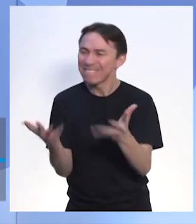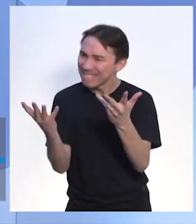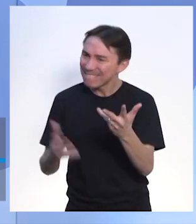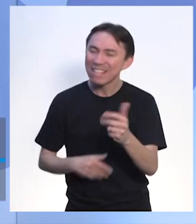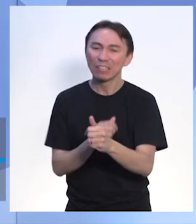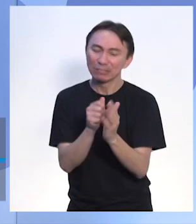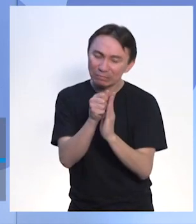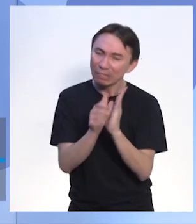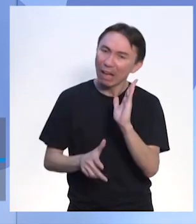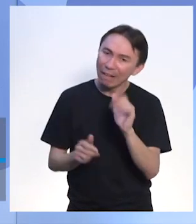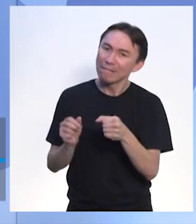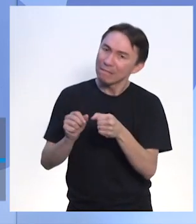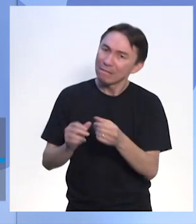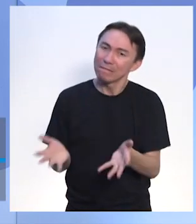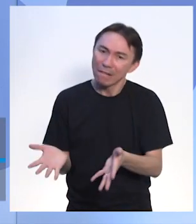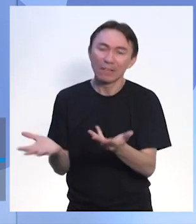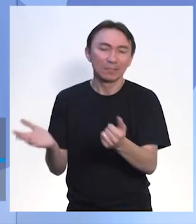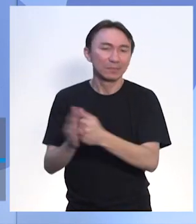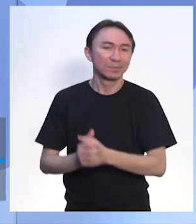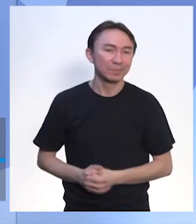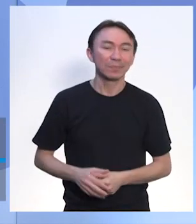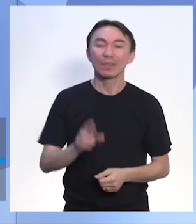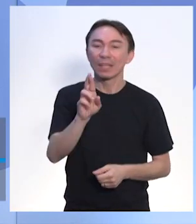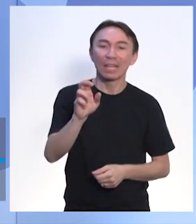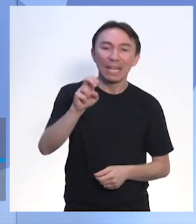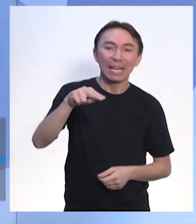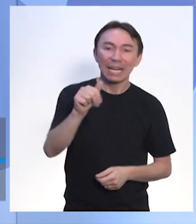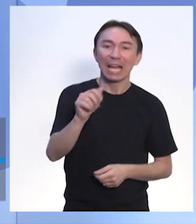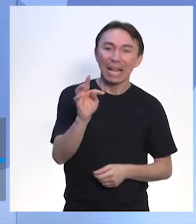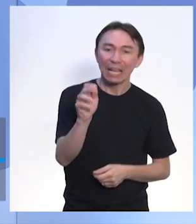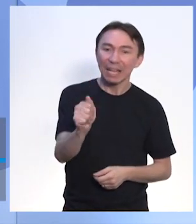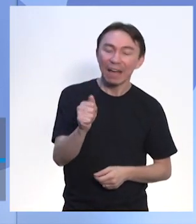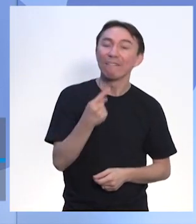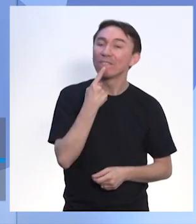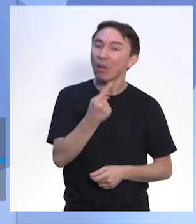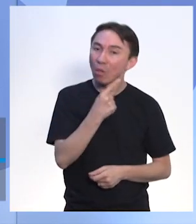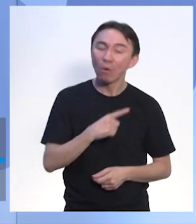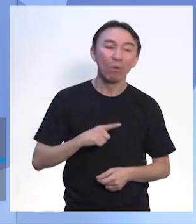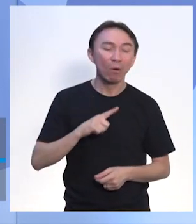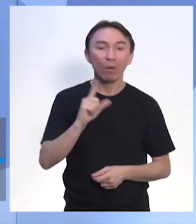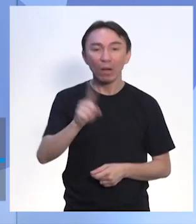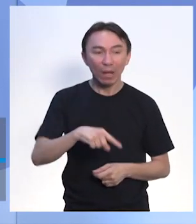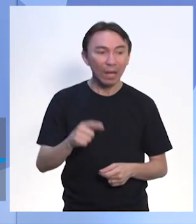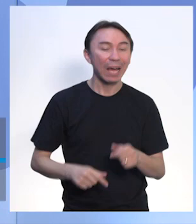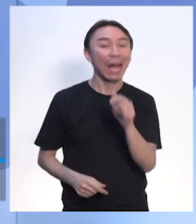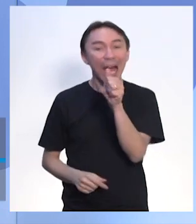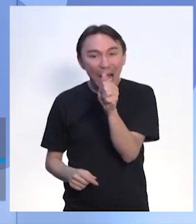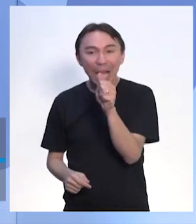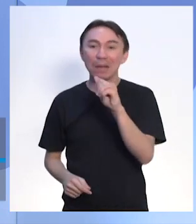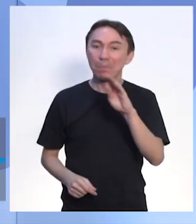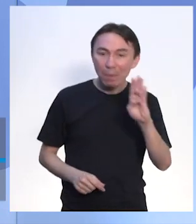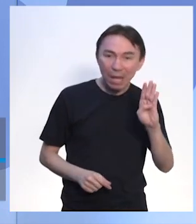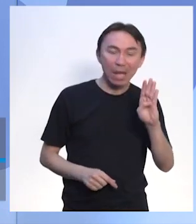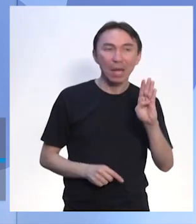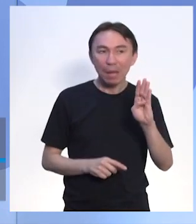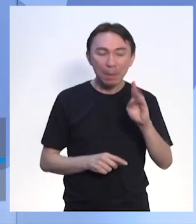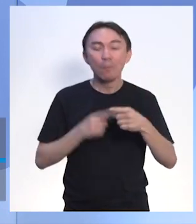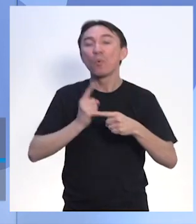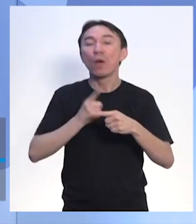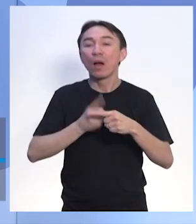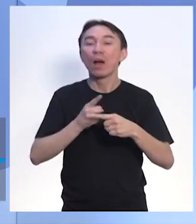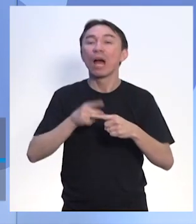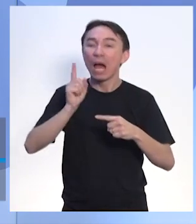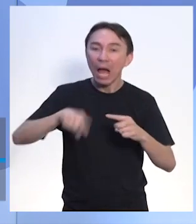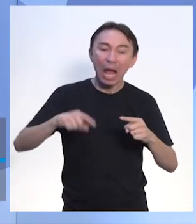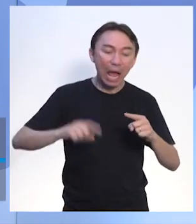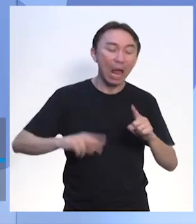Renata com seus alunos A e B, tá? Professora Agnes, A e B, porque é o dobro, tá ok?